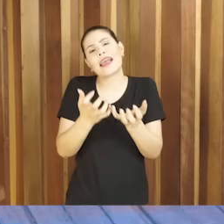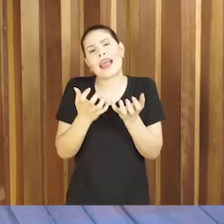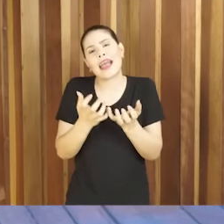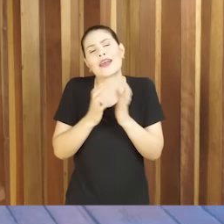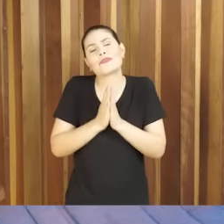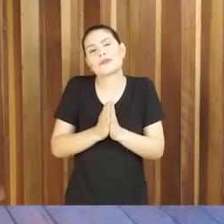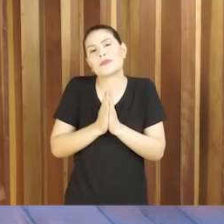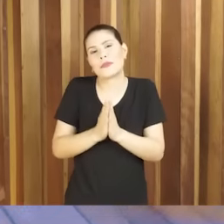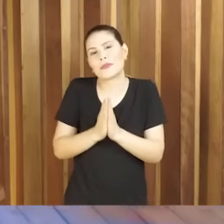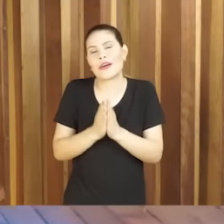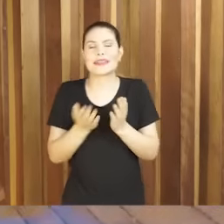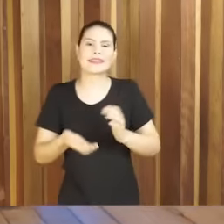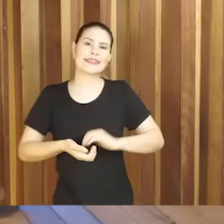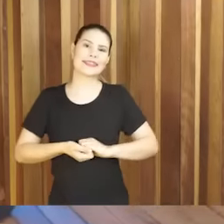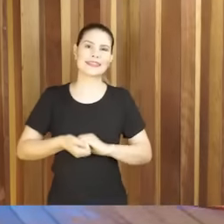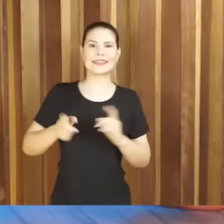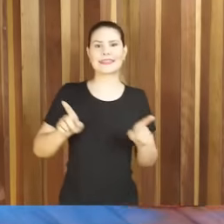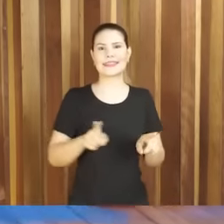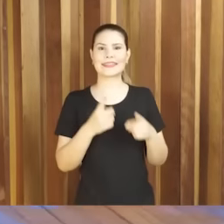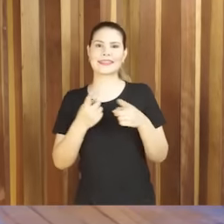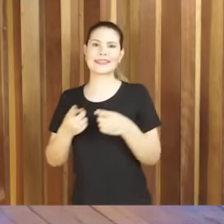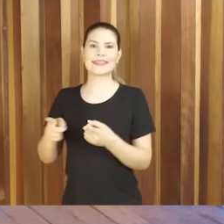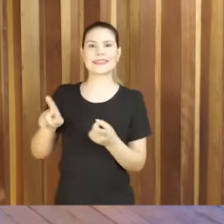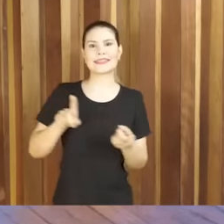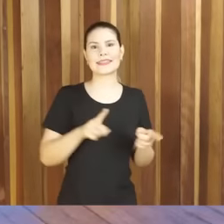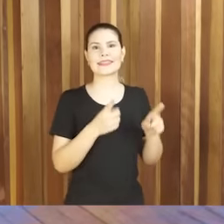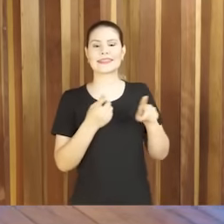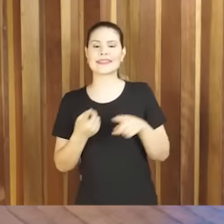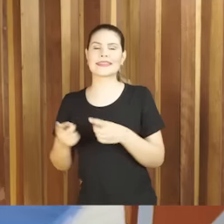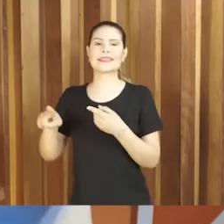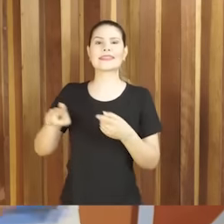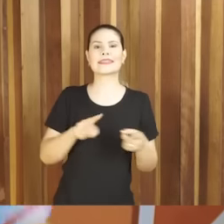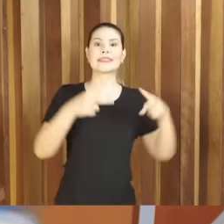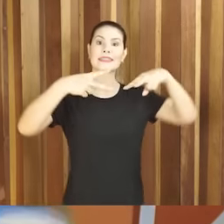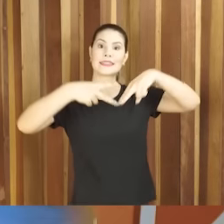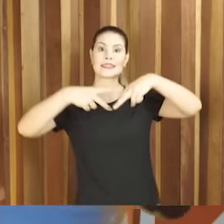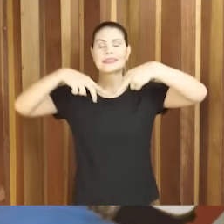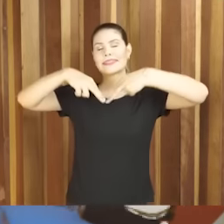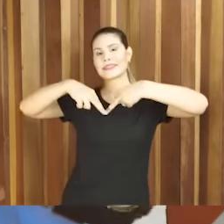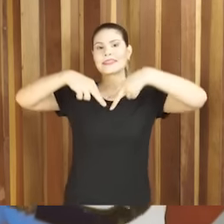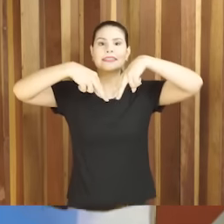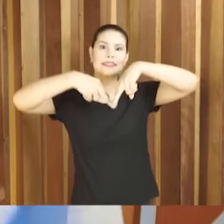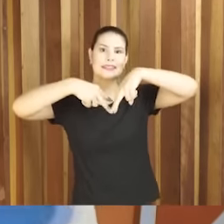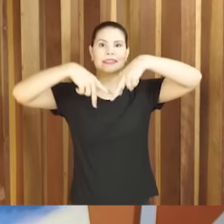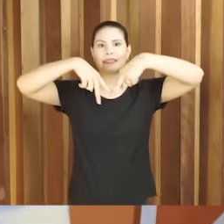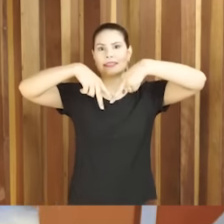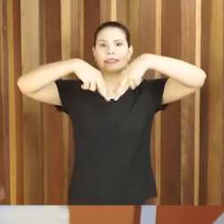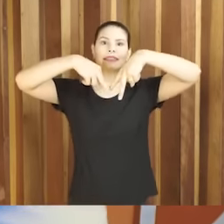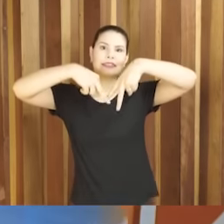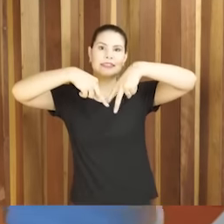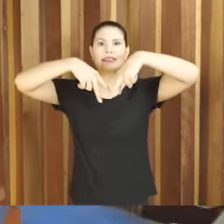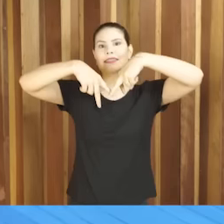um abraço quero eu. Ai, bota aqui, ai, bota ali o teu